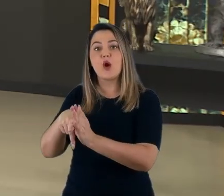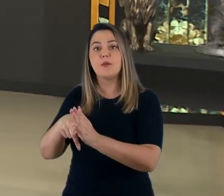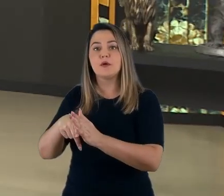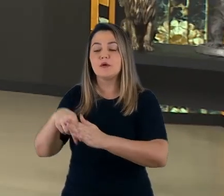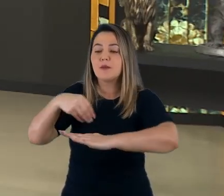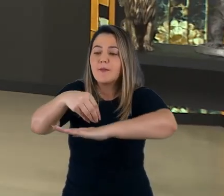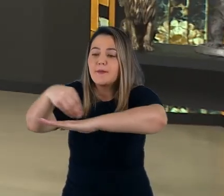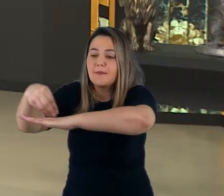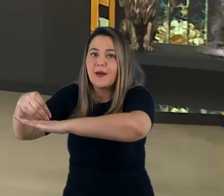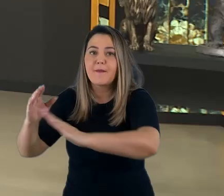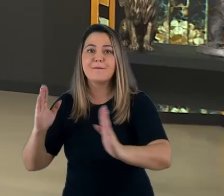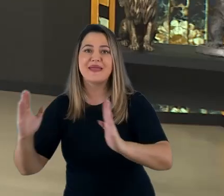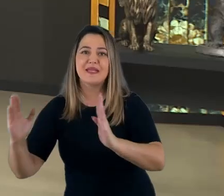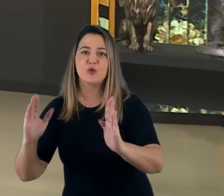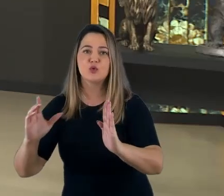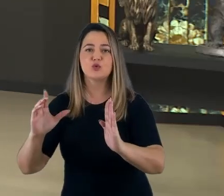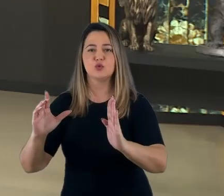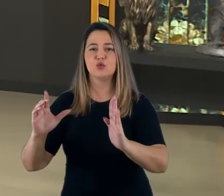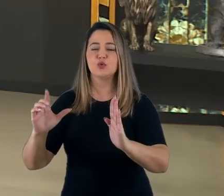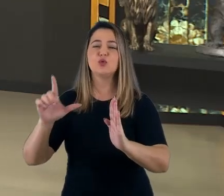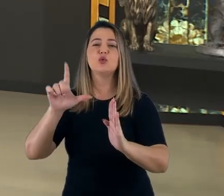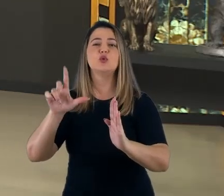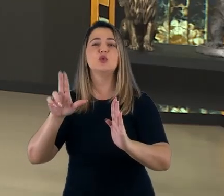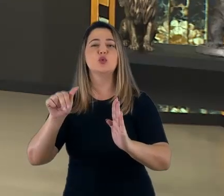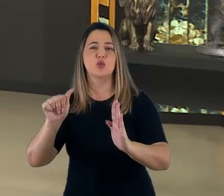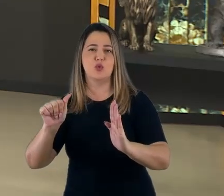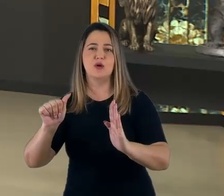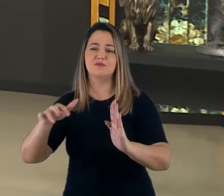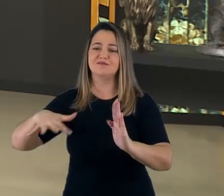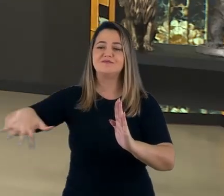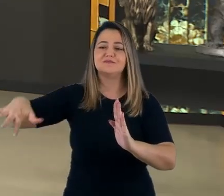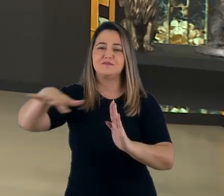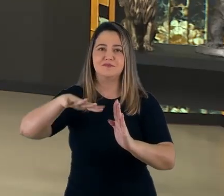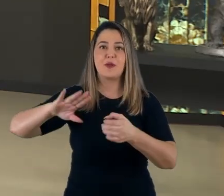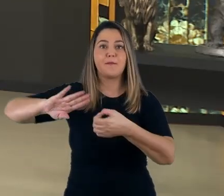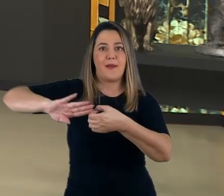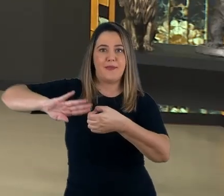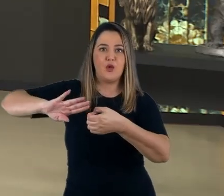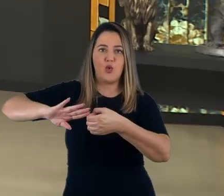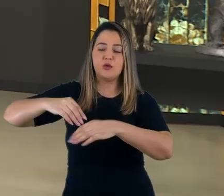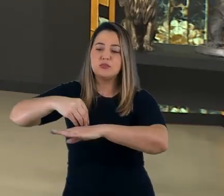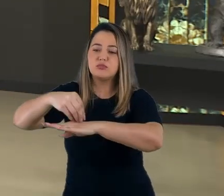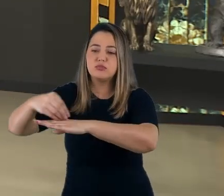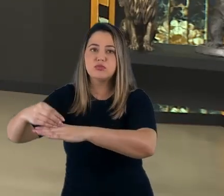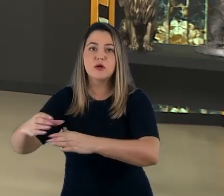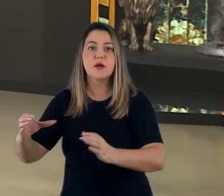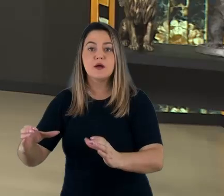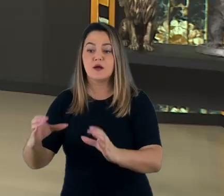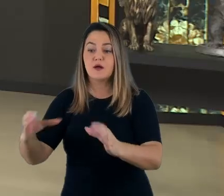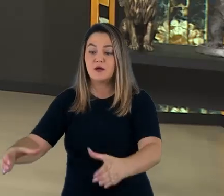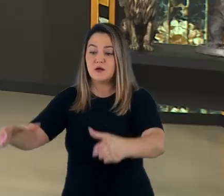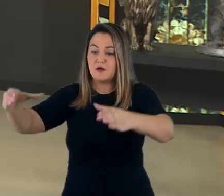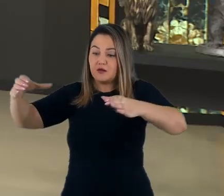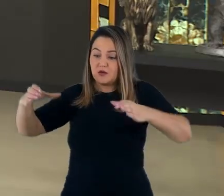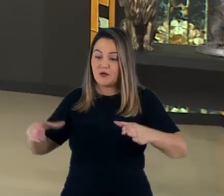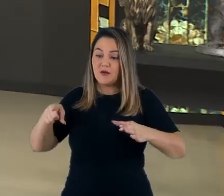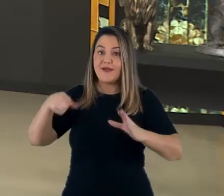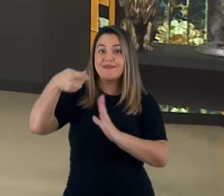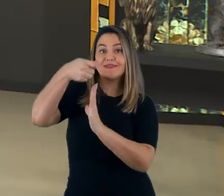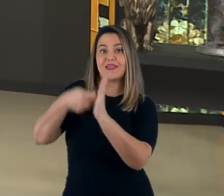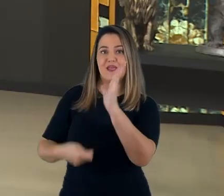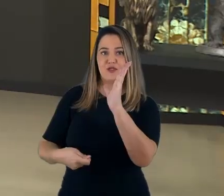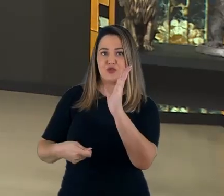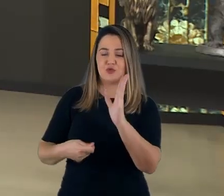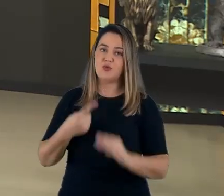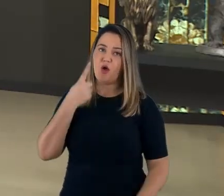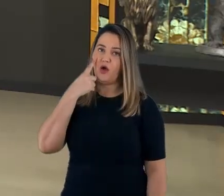da Lua em Ur dos Caldeus, ali na Babilônia. E eu vou mostrar para você um dos textos que ele traduziu e publicou.